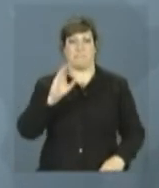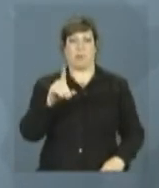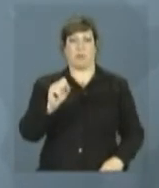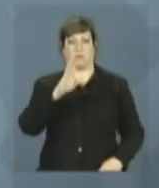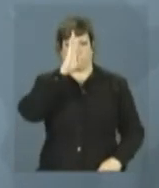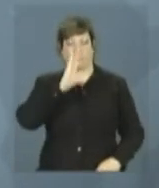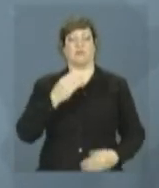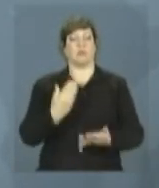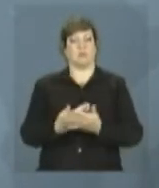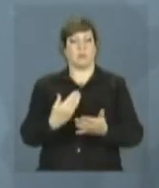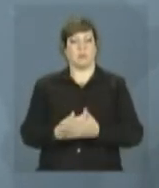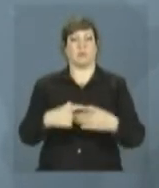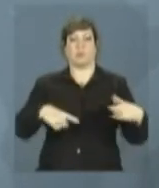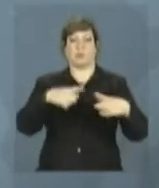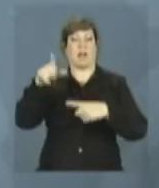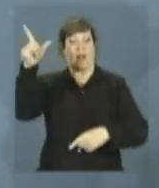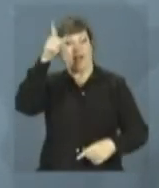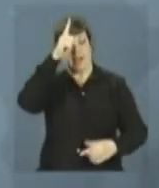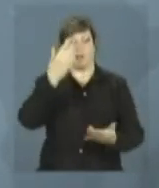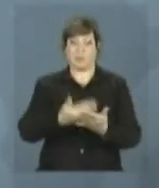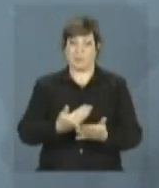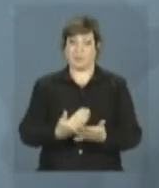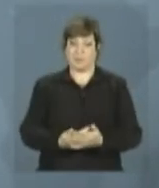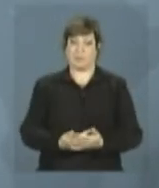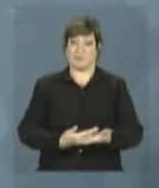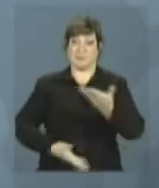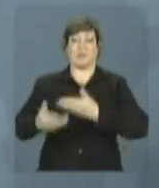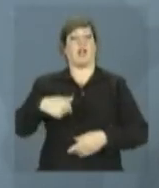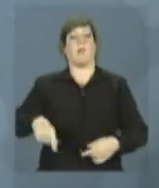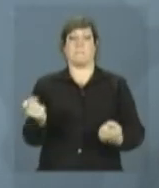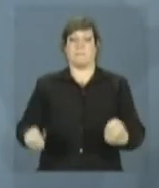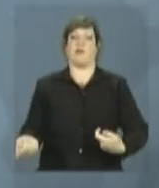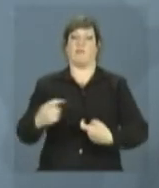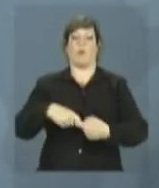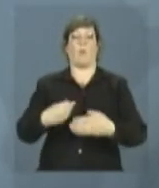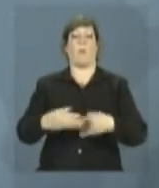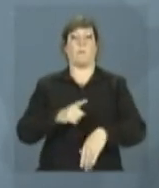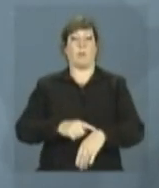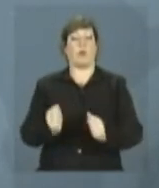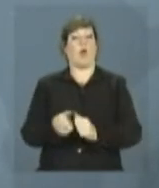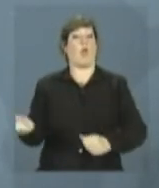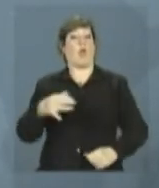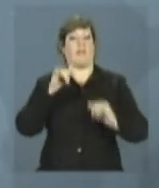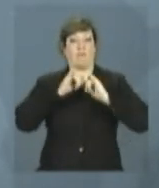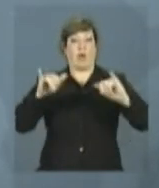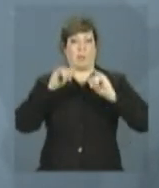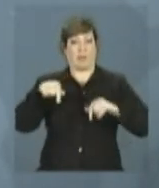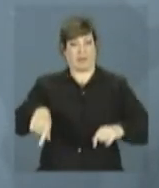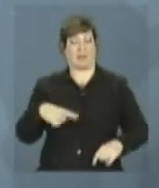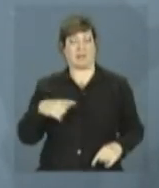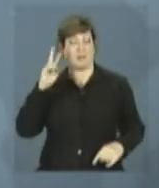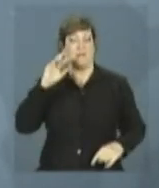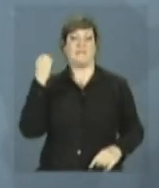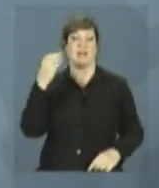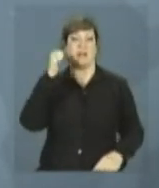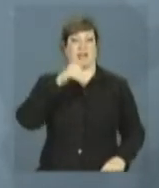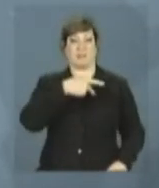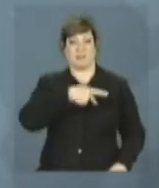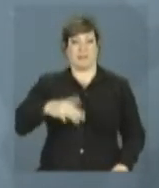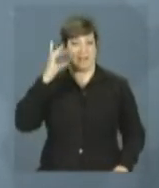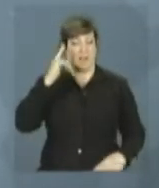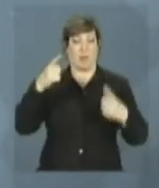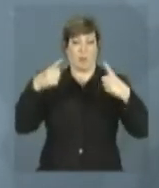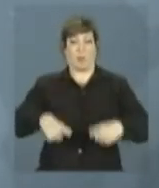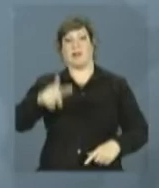em instituições alemães. E nós podemos voltar a qualquer momento com novas informações sobre a viagem da presidenta Dilma